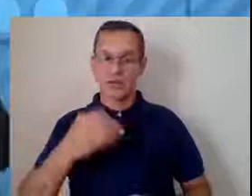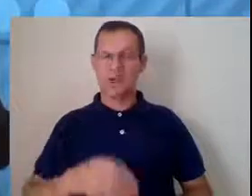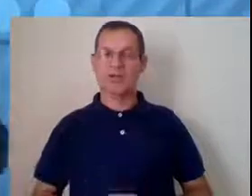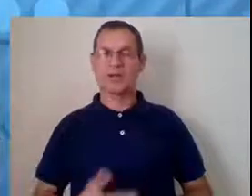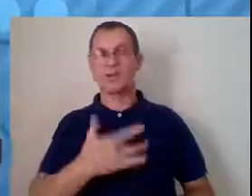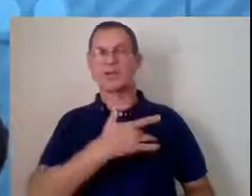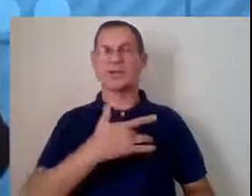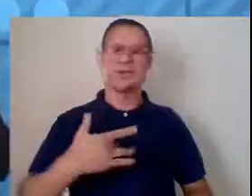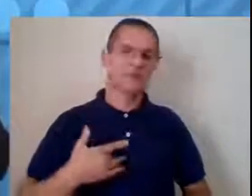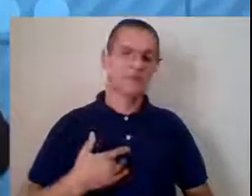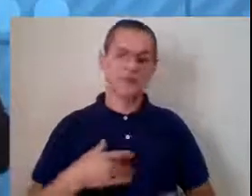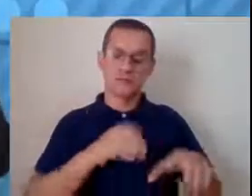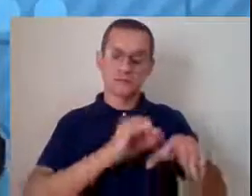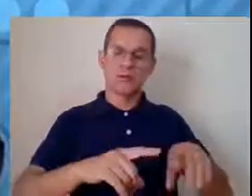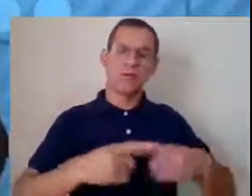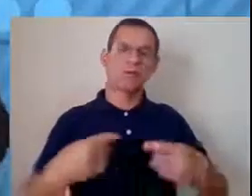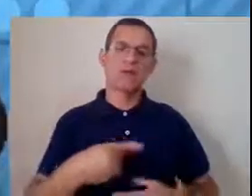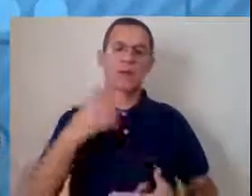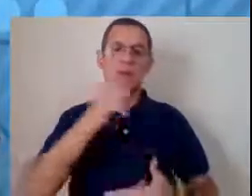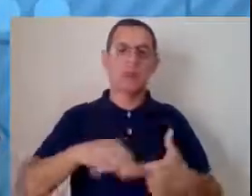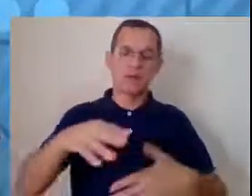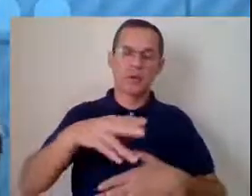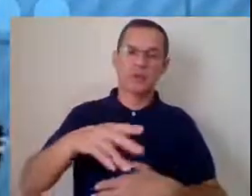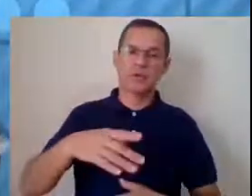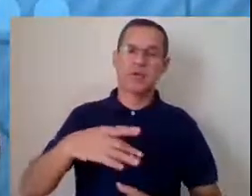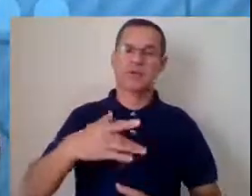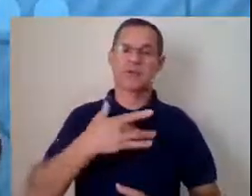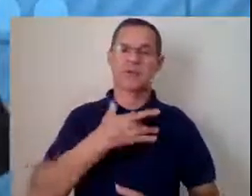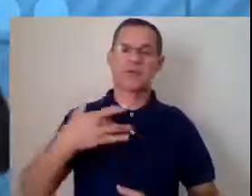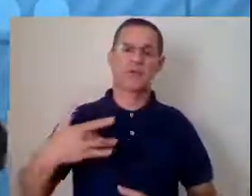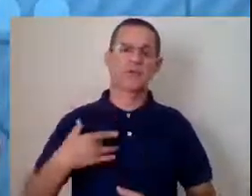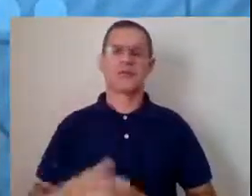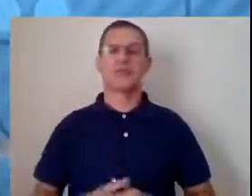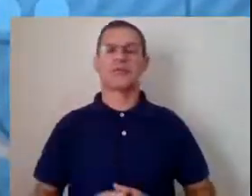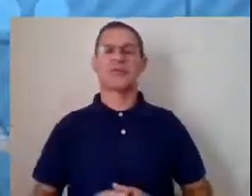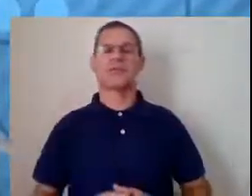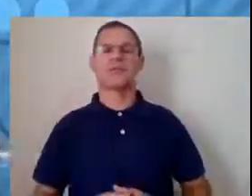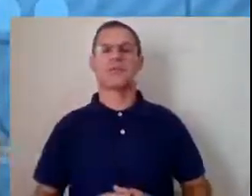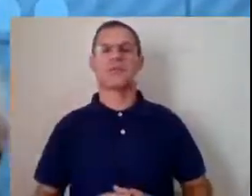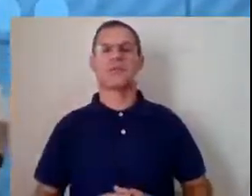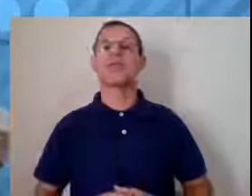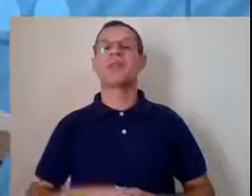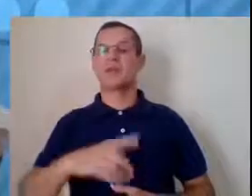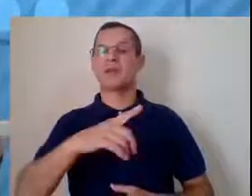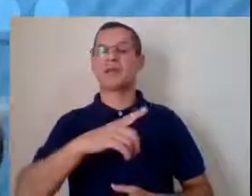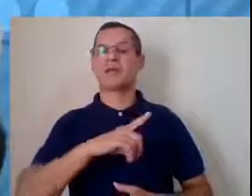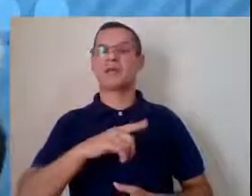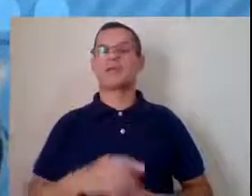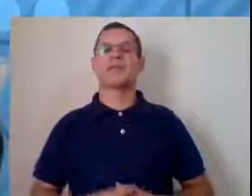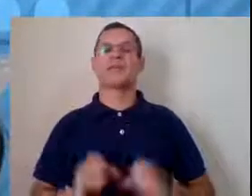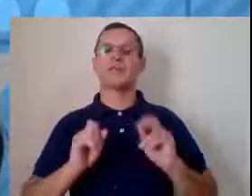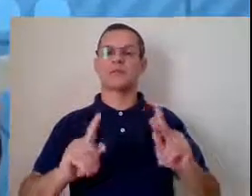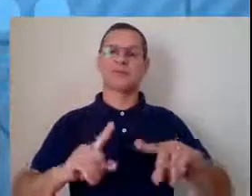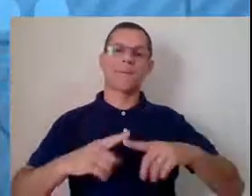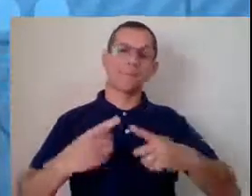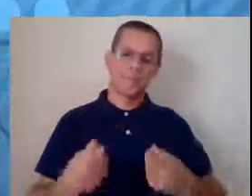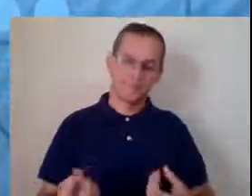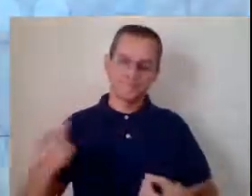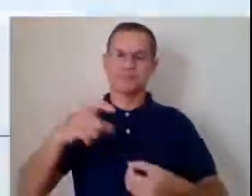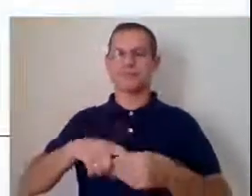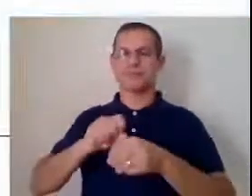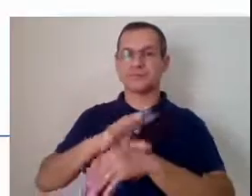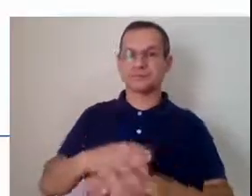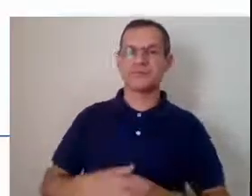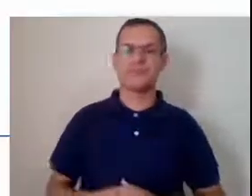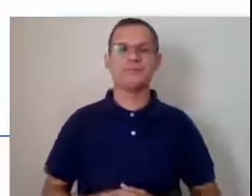saneamento básico, menos problemas ligados ao saneamento básico nós teremos, ok? Então, vamos voltar